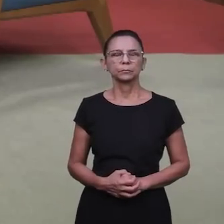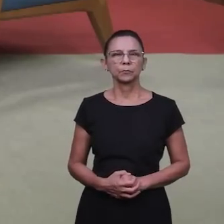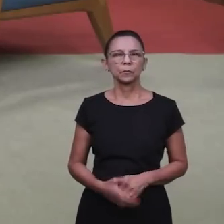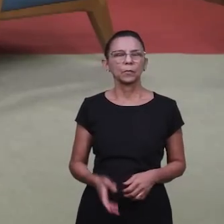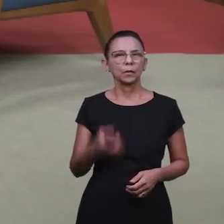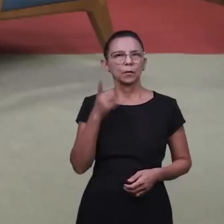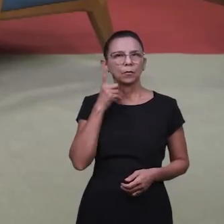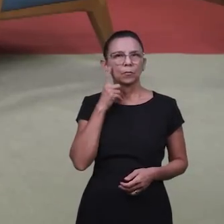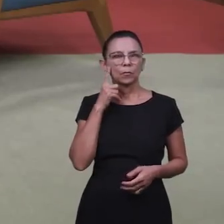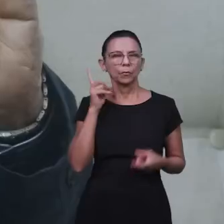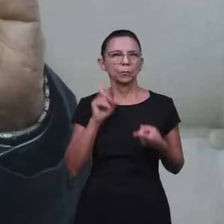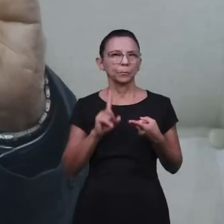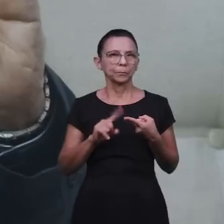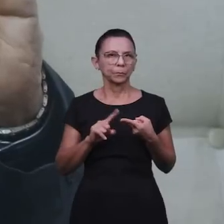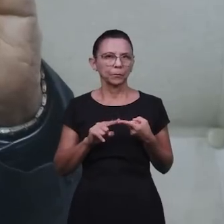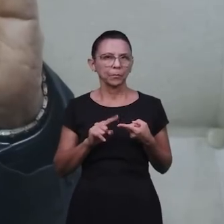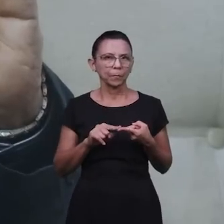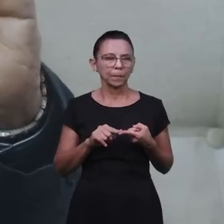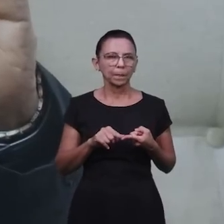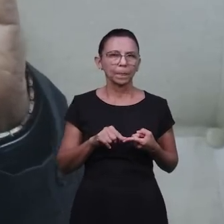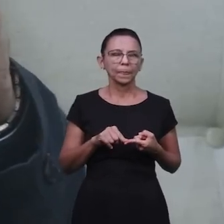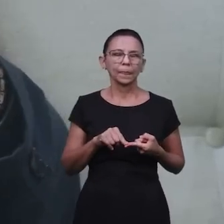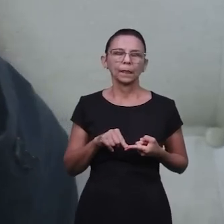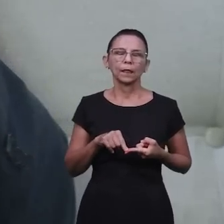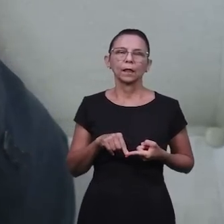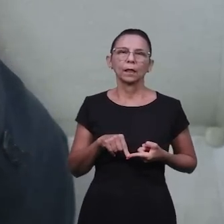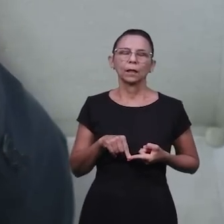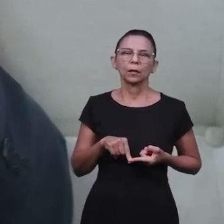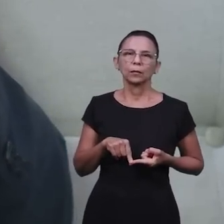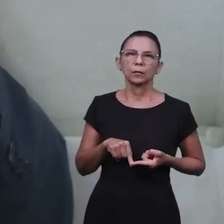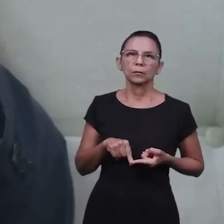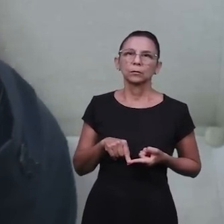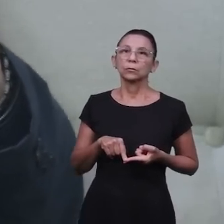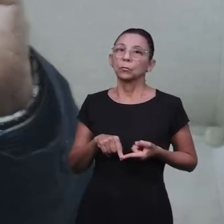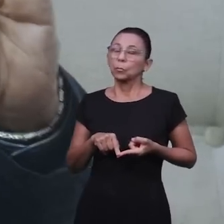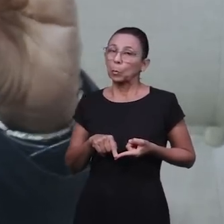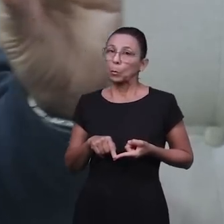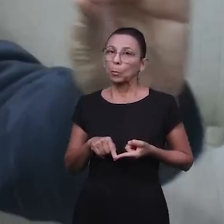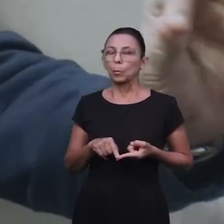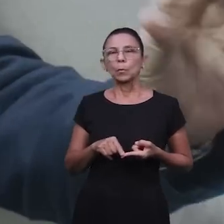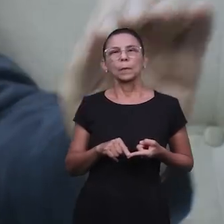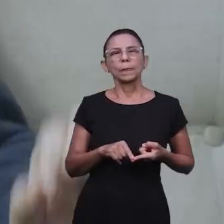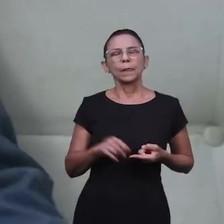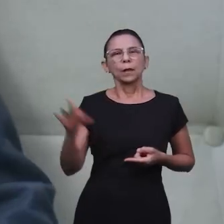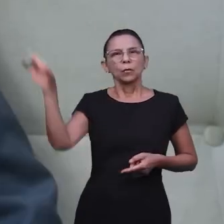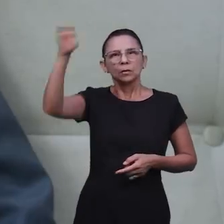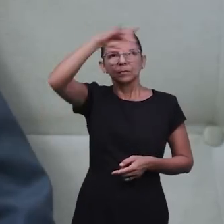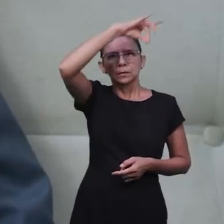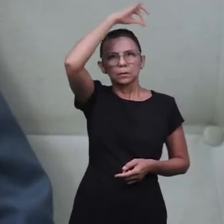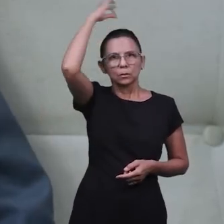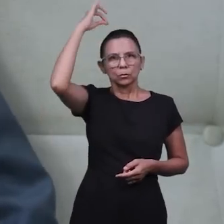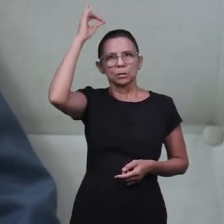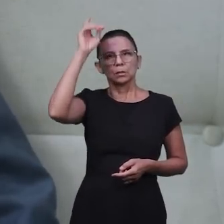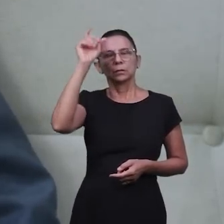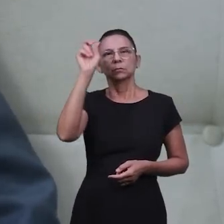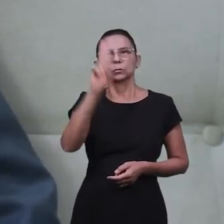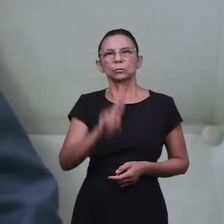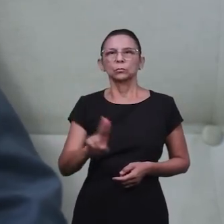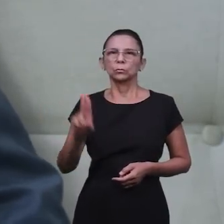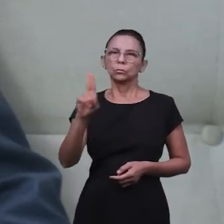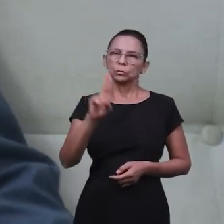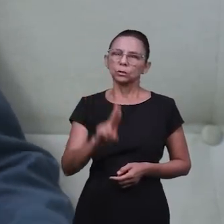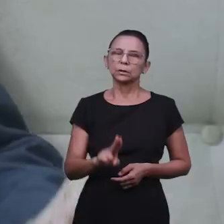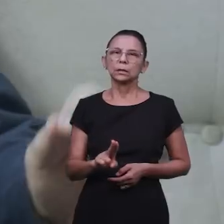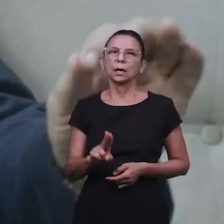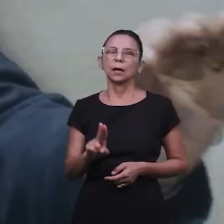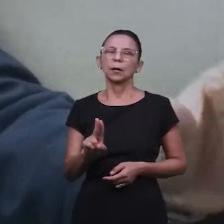uma coisa é o Espírito Santo usar o homem, como usou